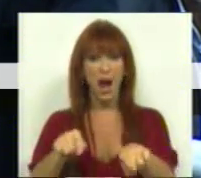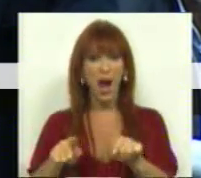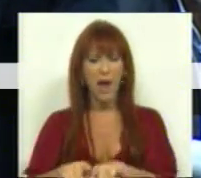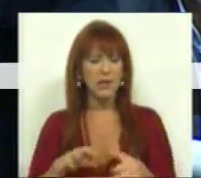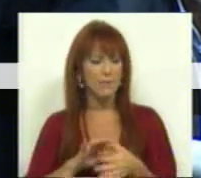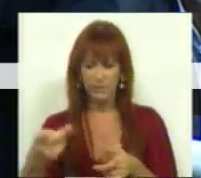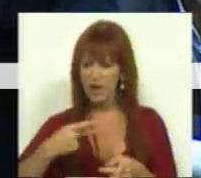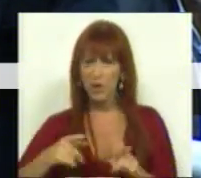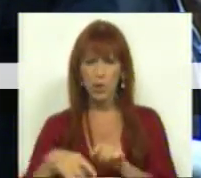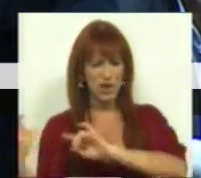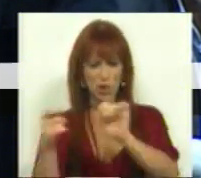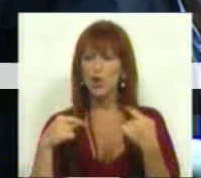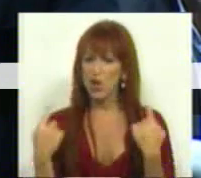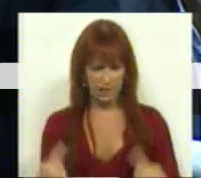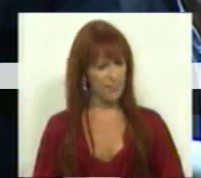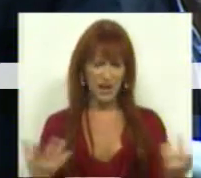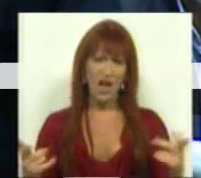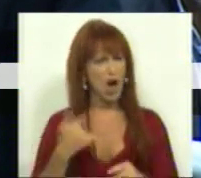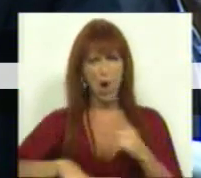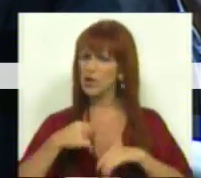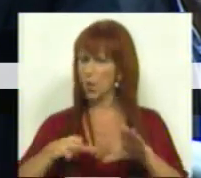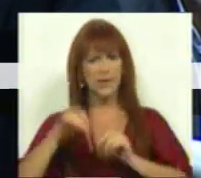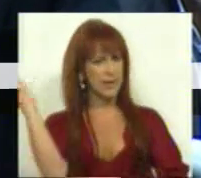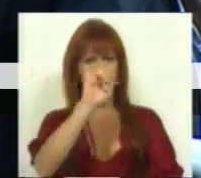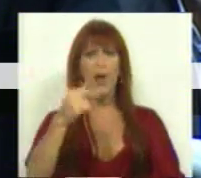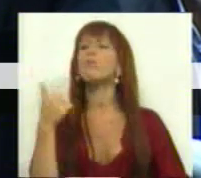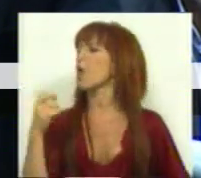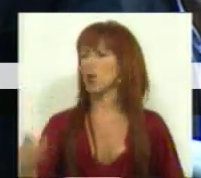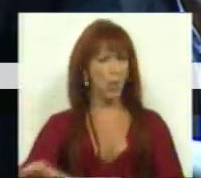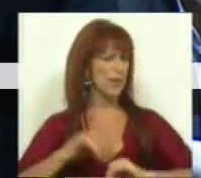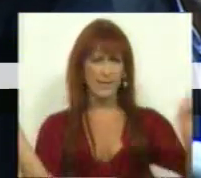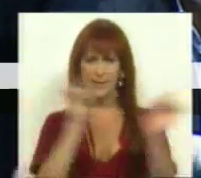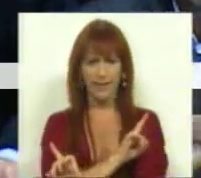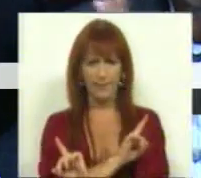entre estas duas discussões que hoje temos aqui. Nós não aceitamos isso, o Bloco de Esquerda não aceitará isso.